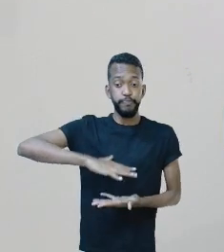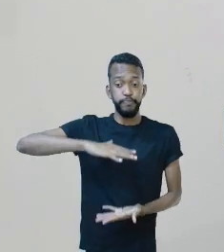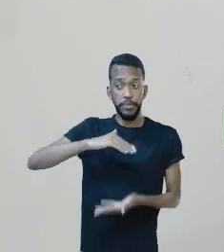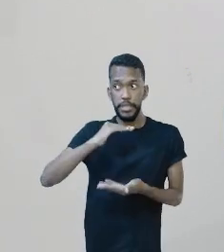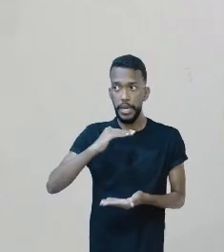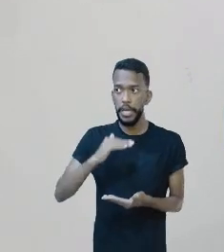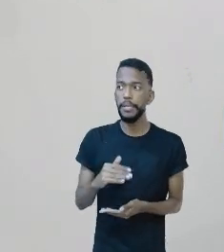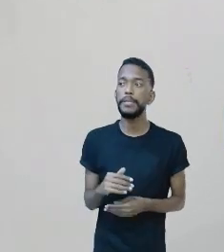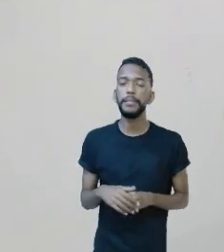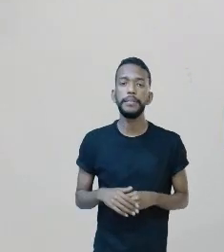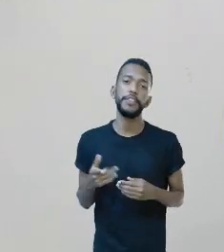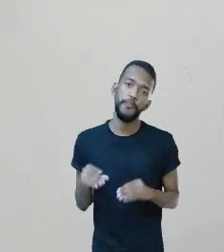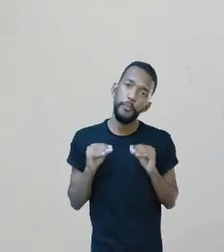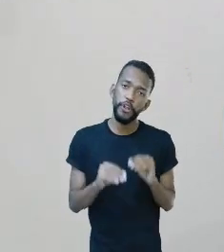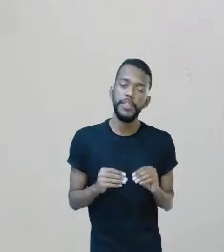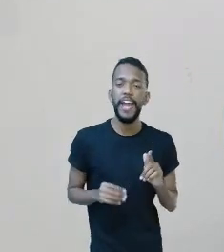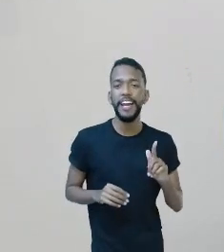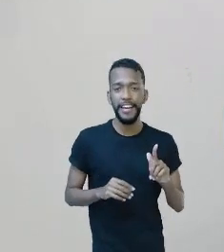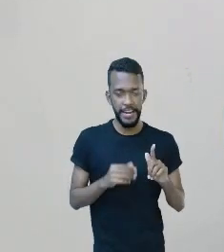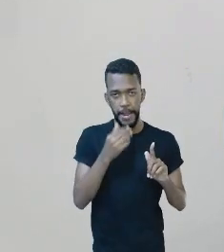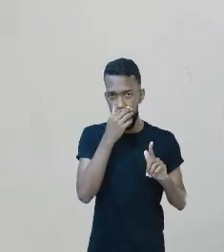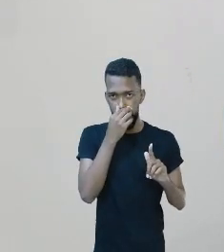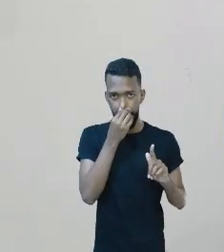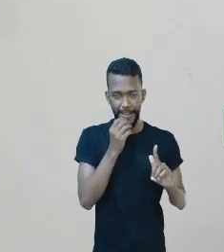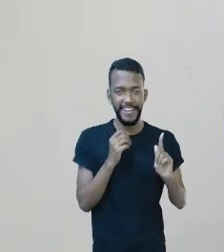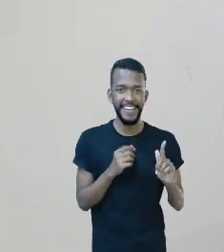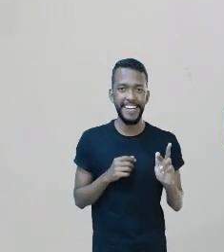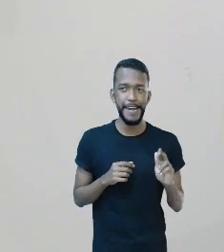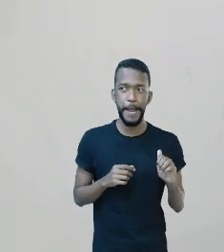quantidade maior. Então, eu utilizo os